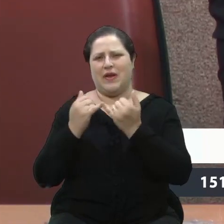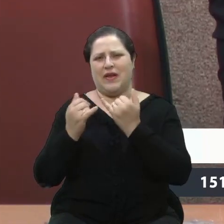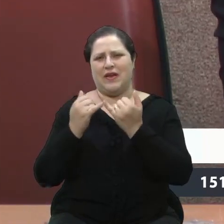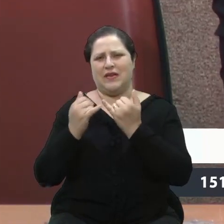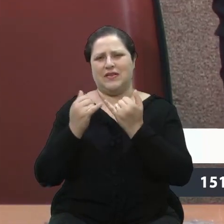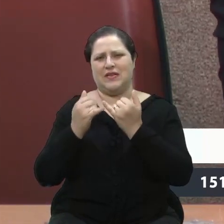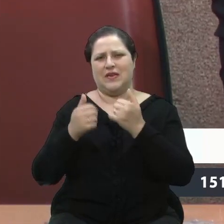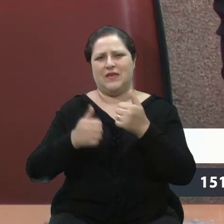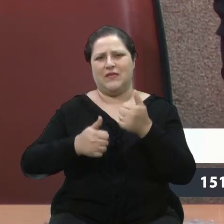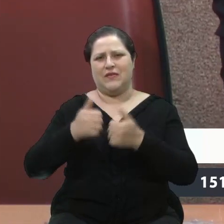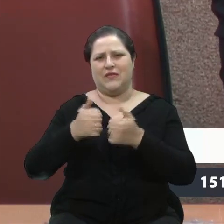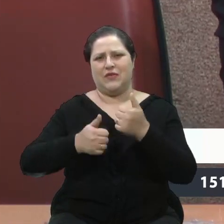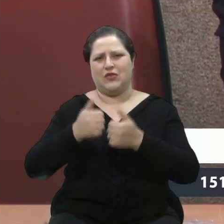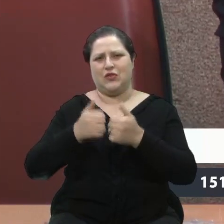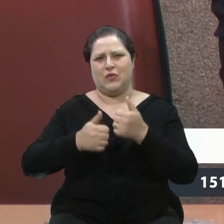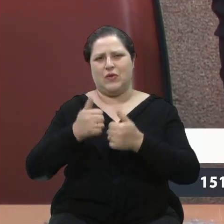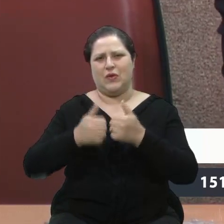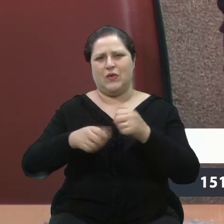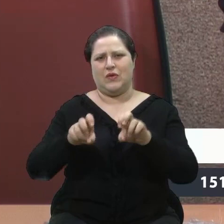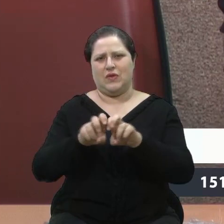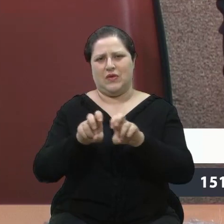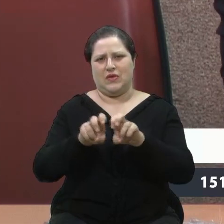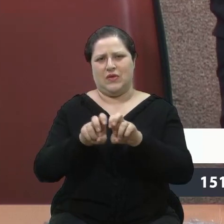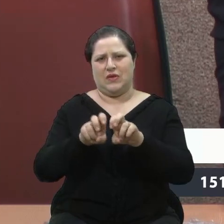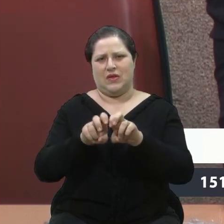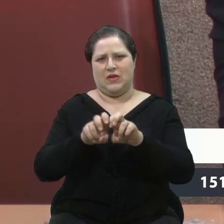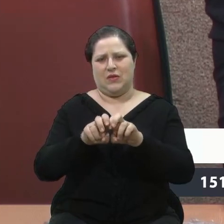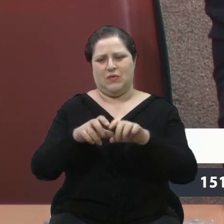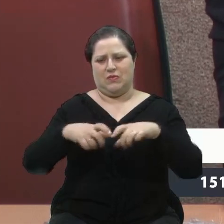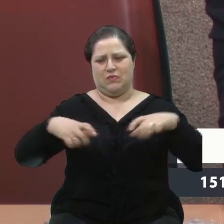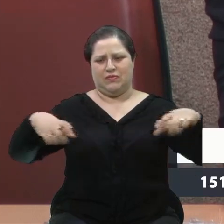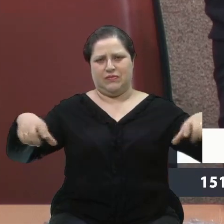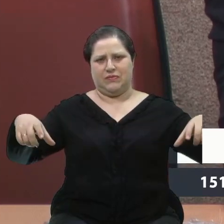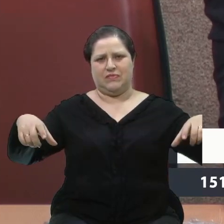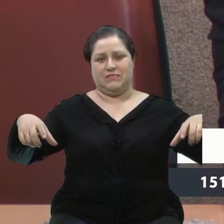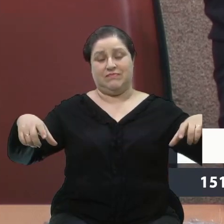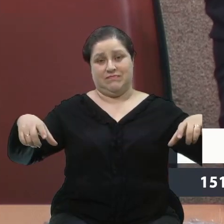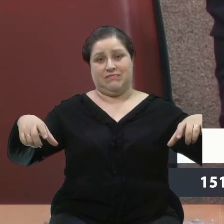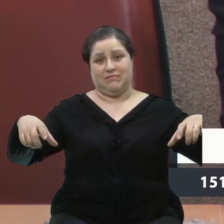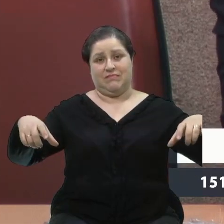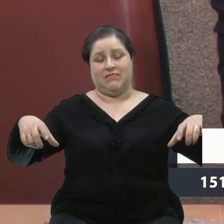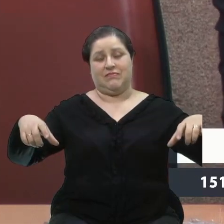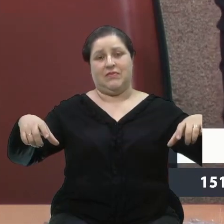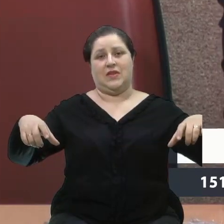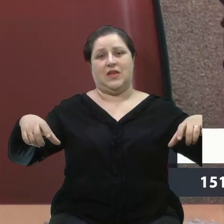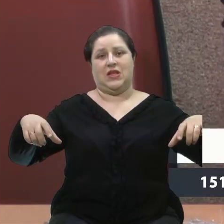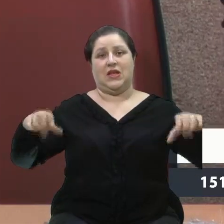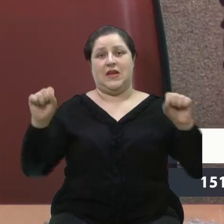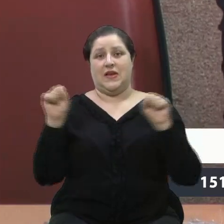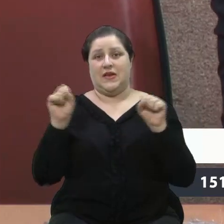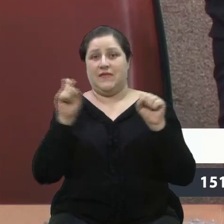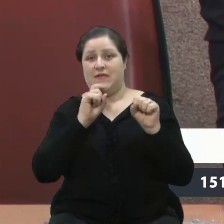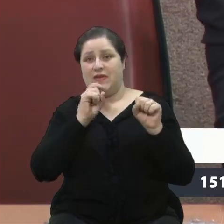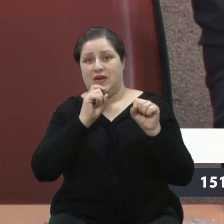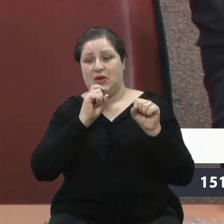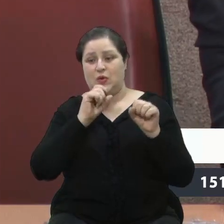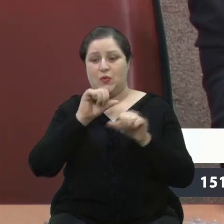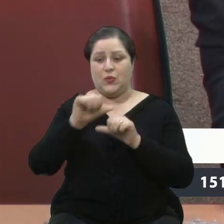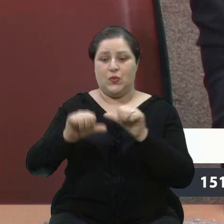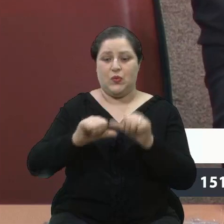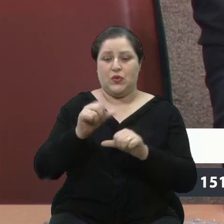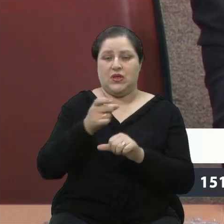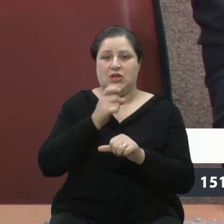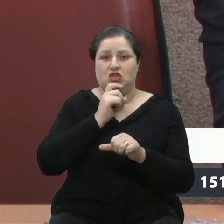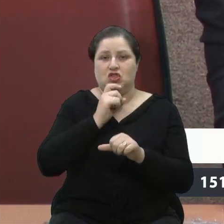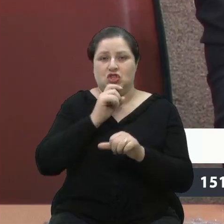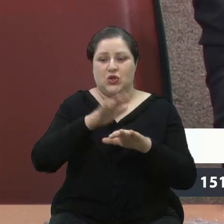eles congelam a pista para o pessoal patinar. Então o ambiente ele não é usado só para aquela finalidade. No verão ele é usado